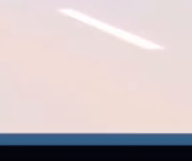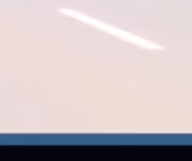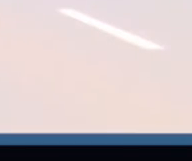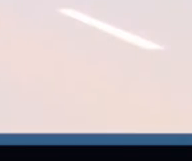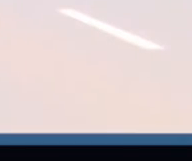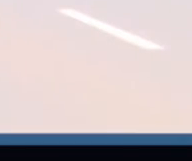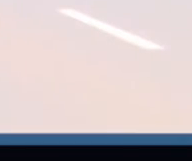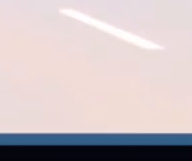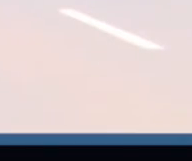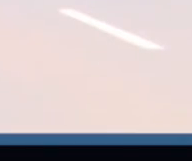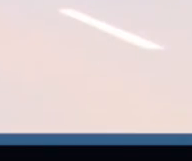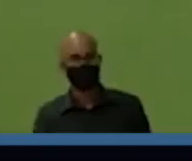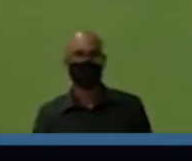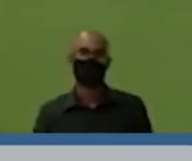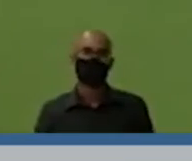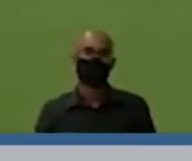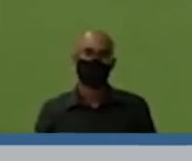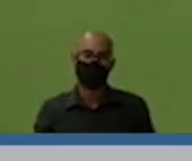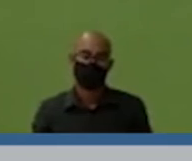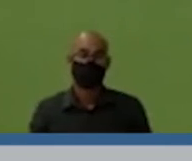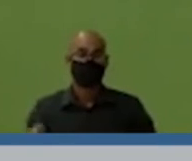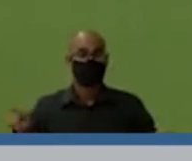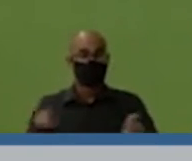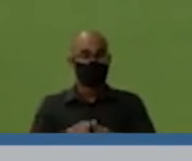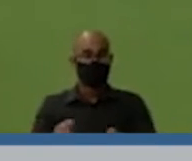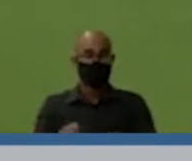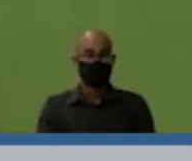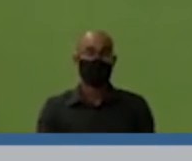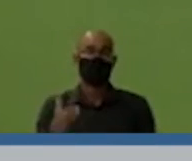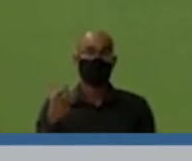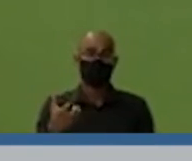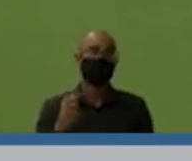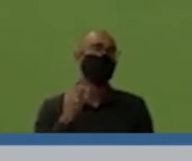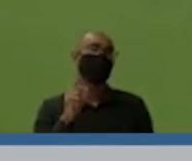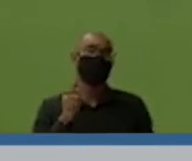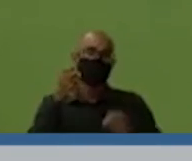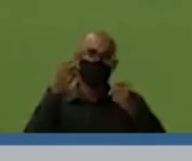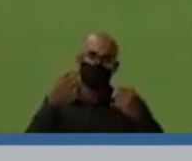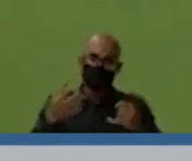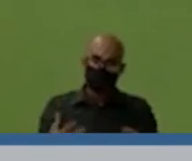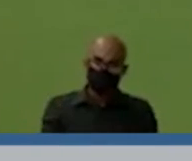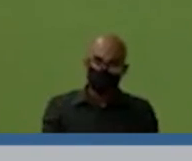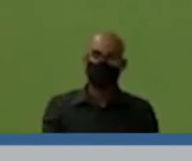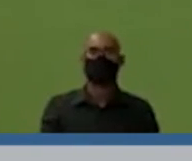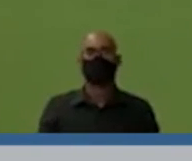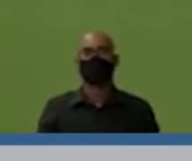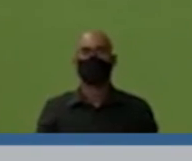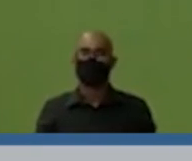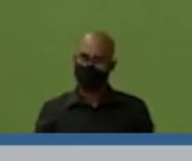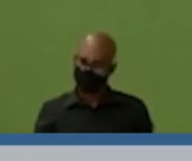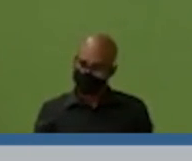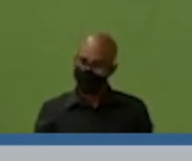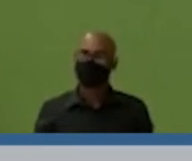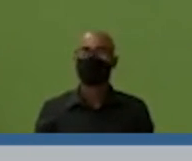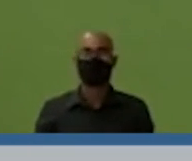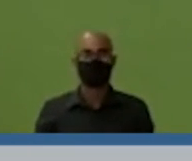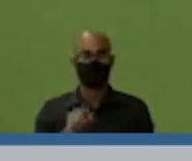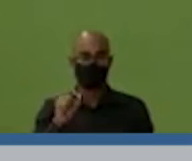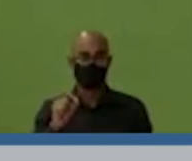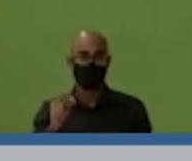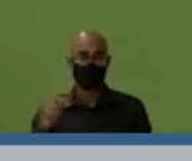live realizada ontem. Quero também adiantar que recebemos, e foi um momento